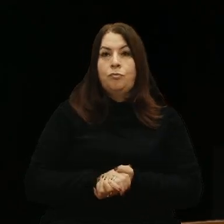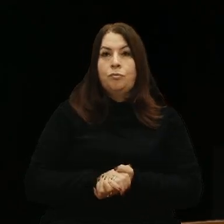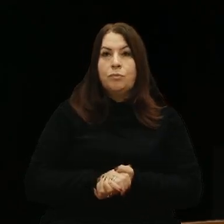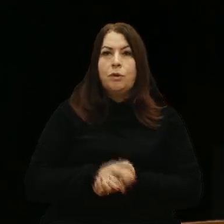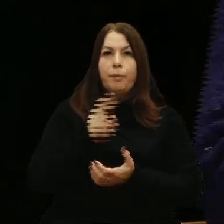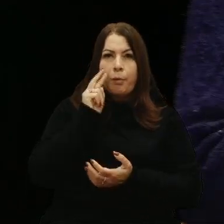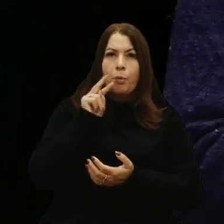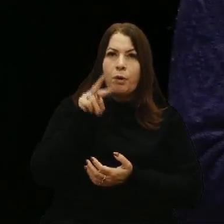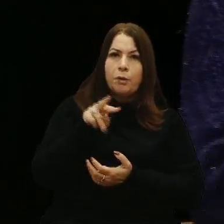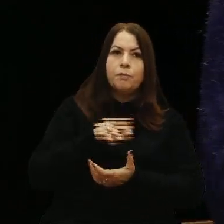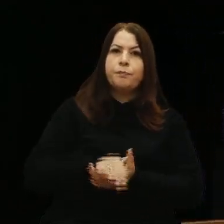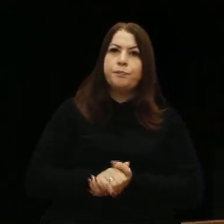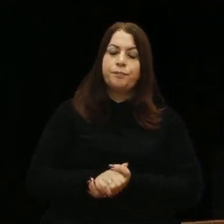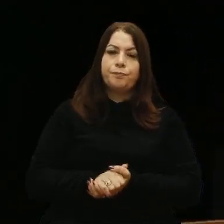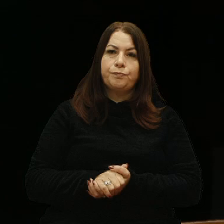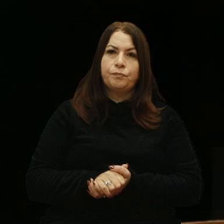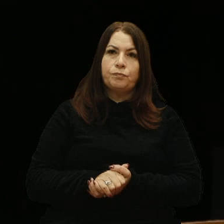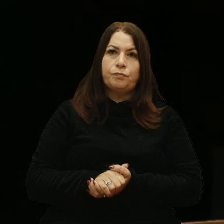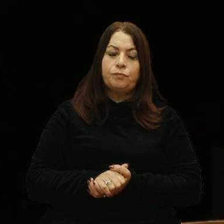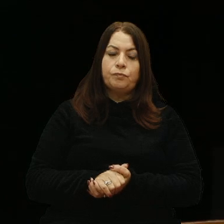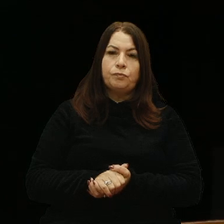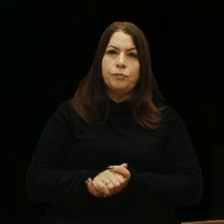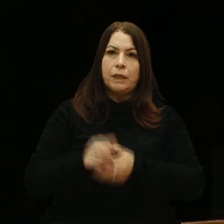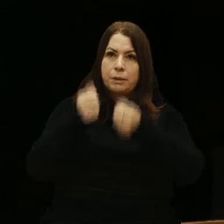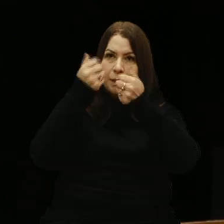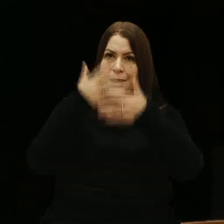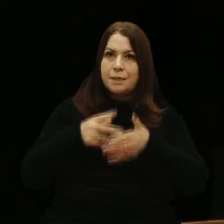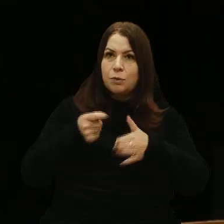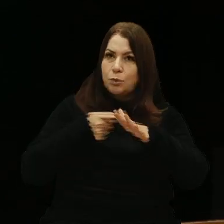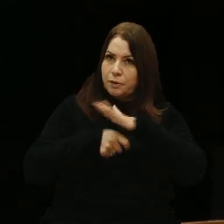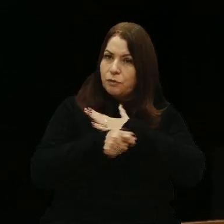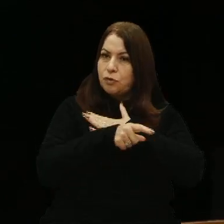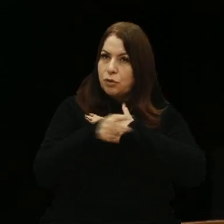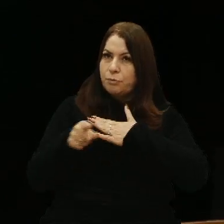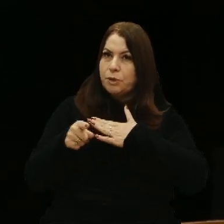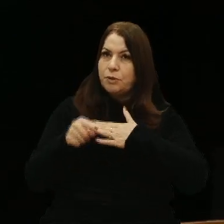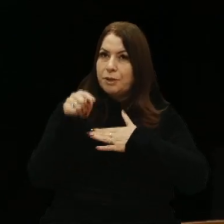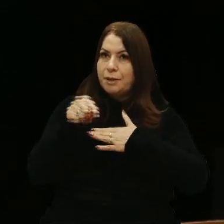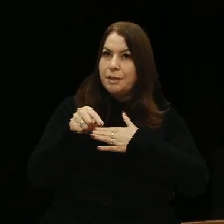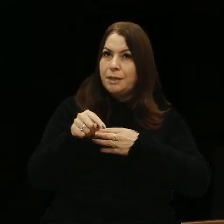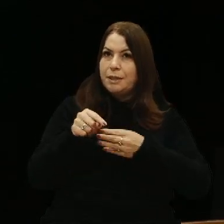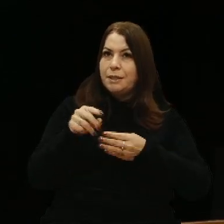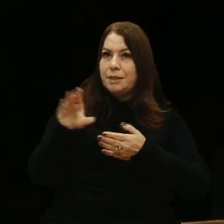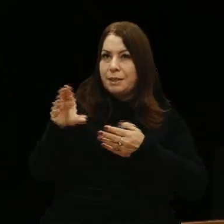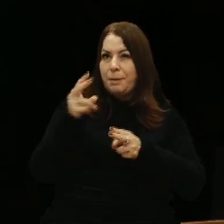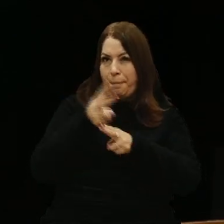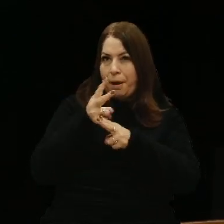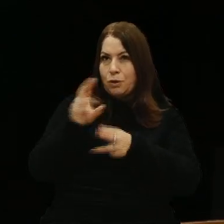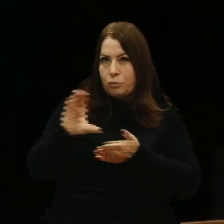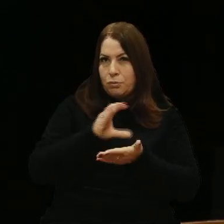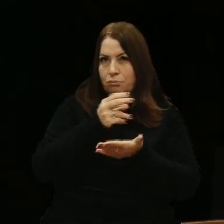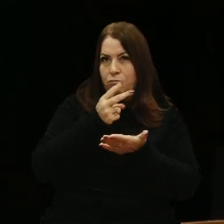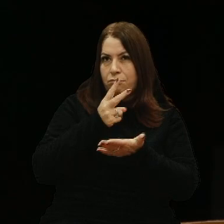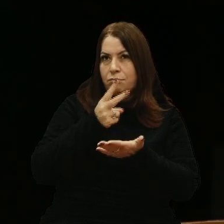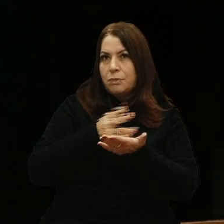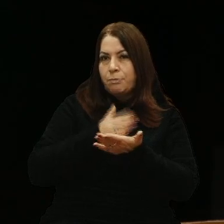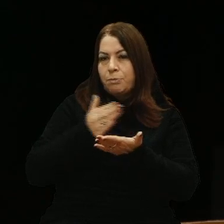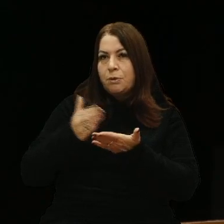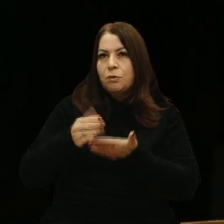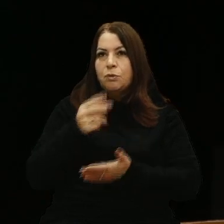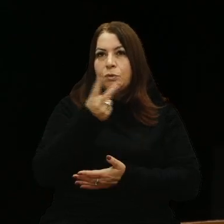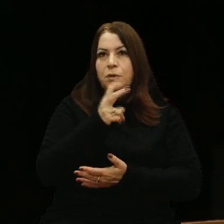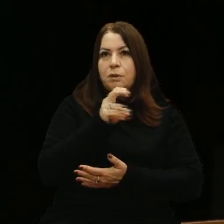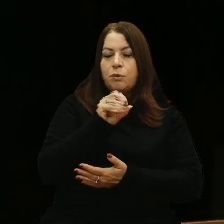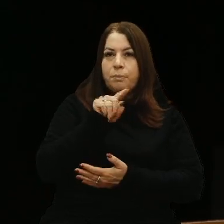olhando aqui a discriminação dos investimentos desse crédito adicional. Então, tem aqui 250